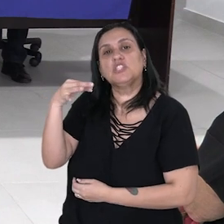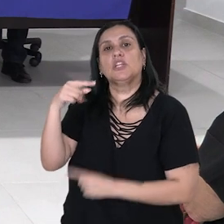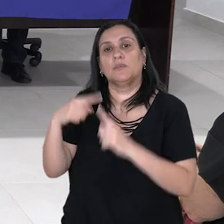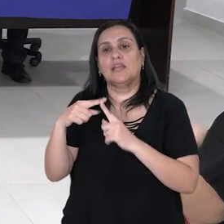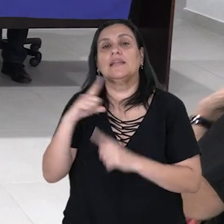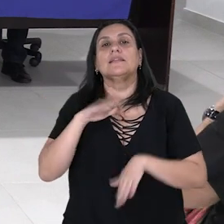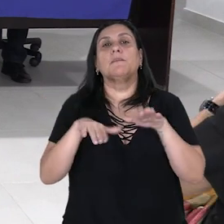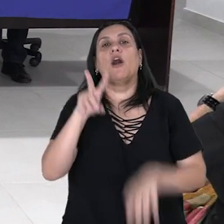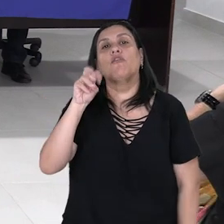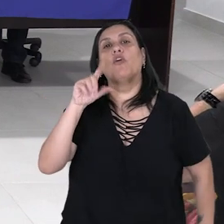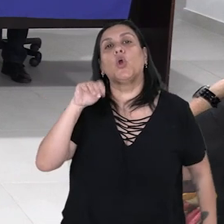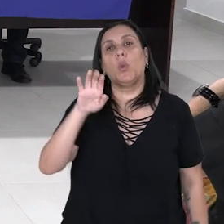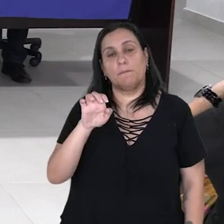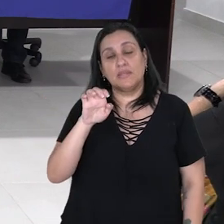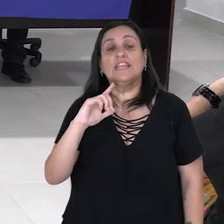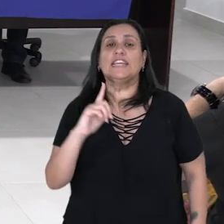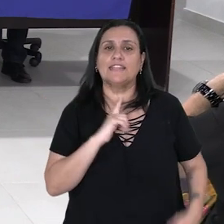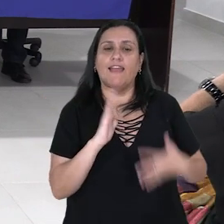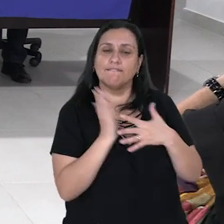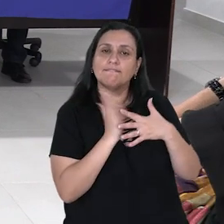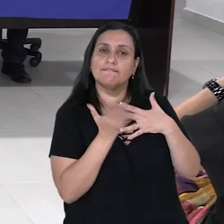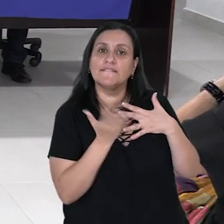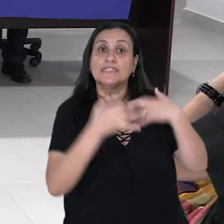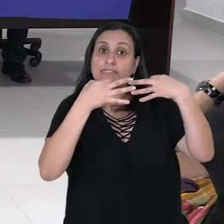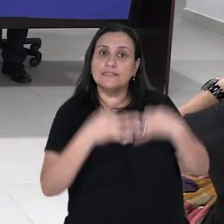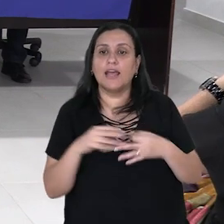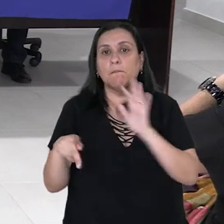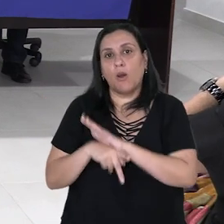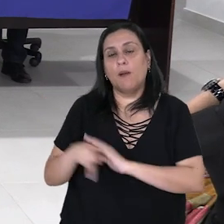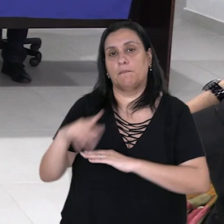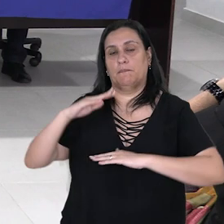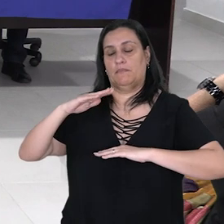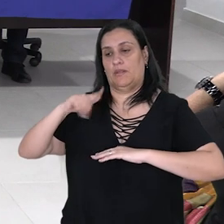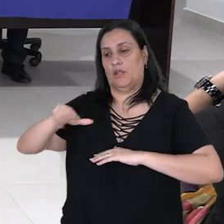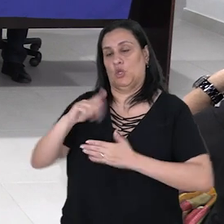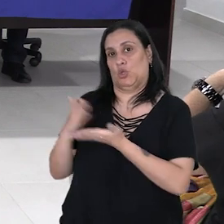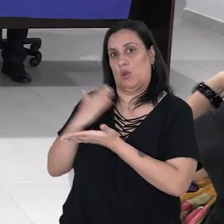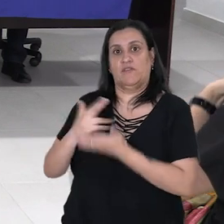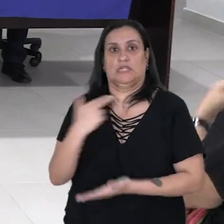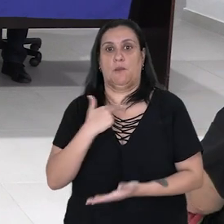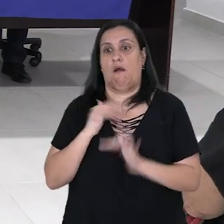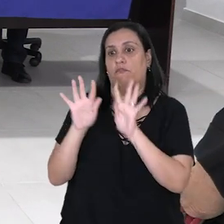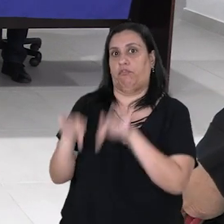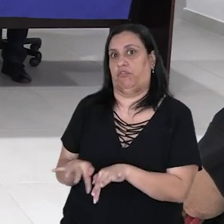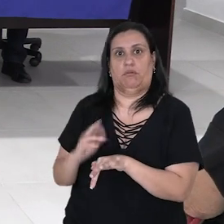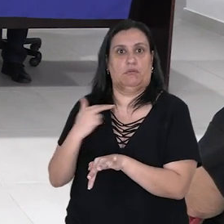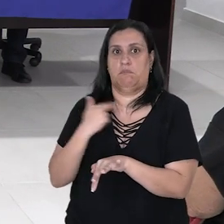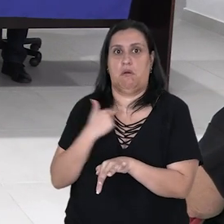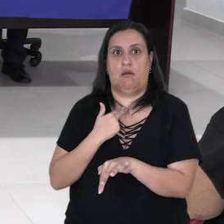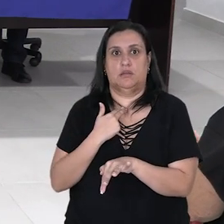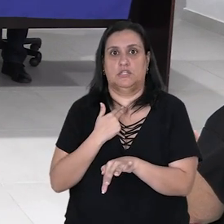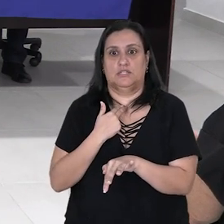cada volume, né? Então, e tem a divisão certa do livro, eu não posso encerrar o volume no